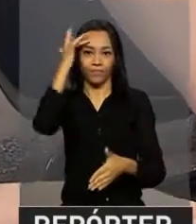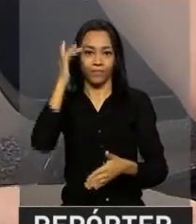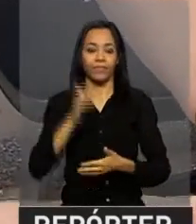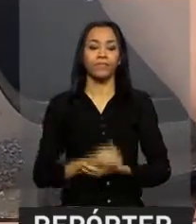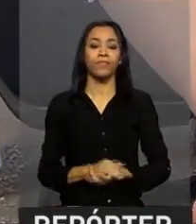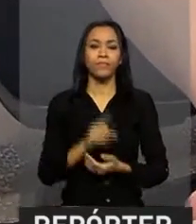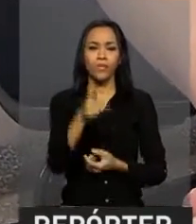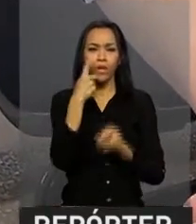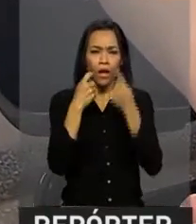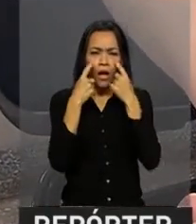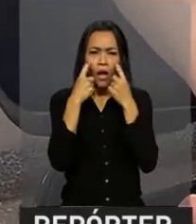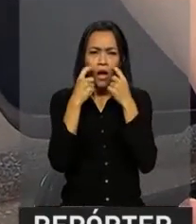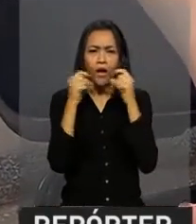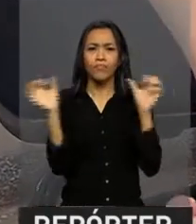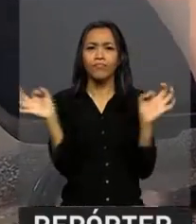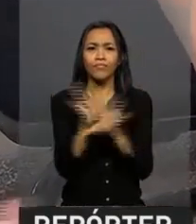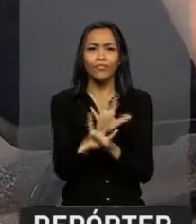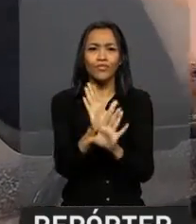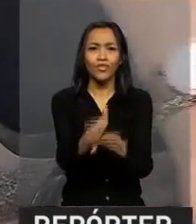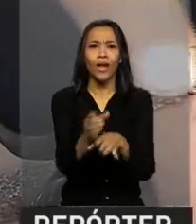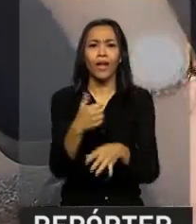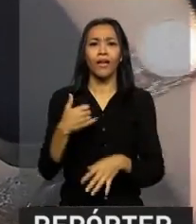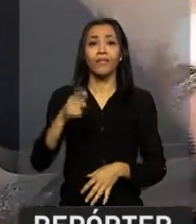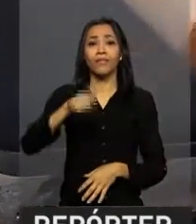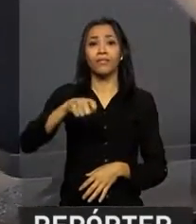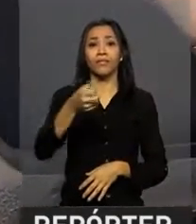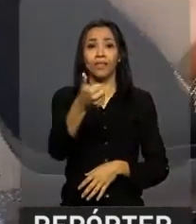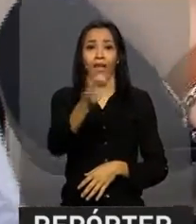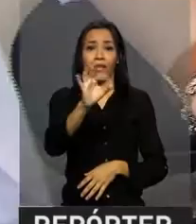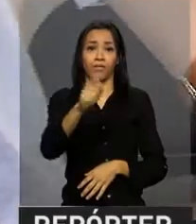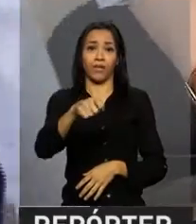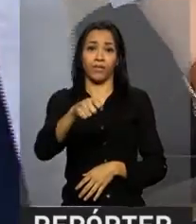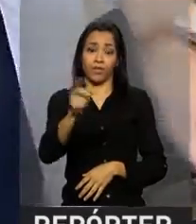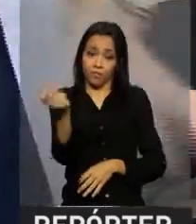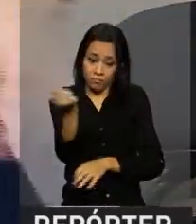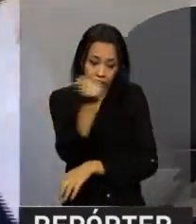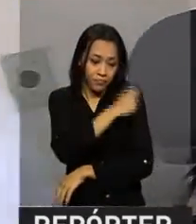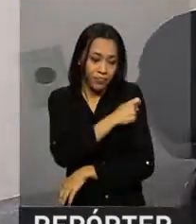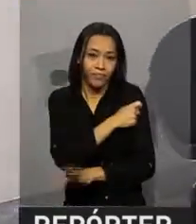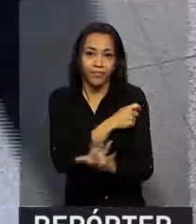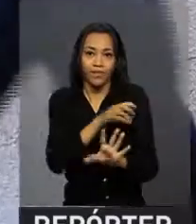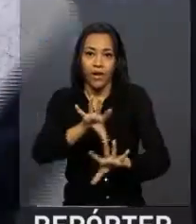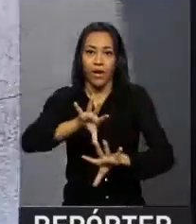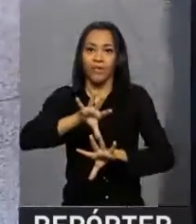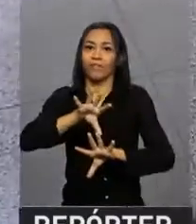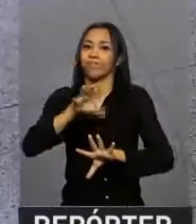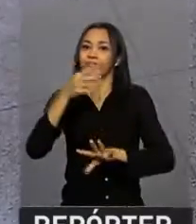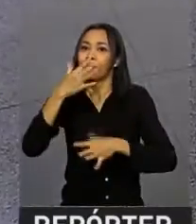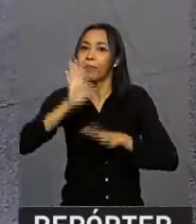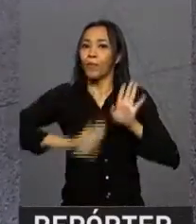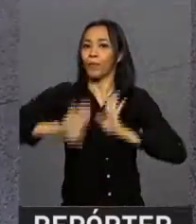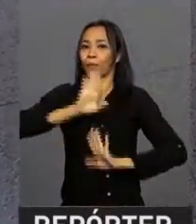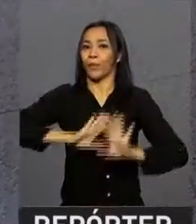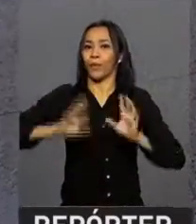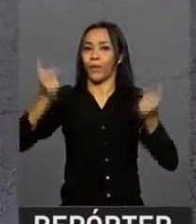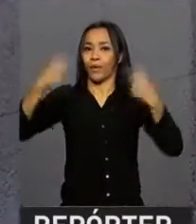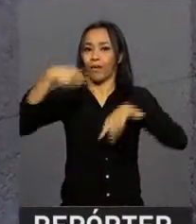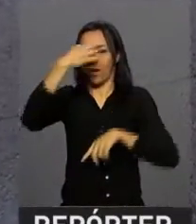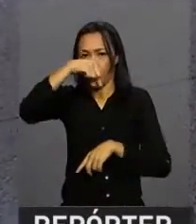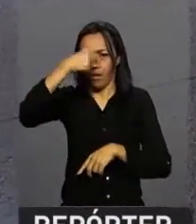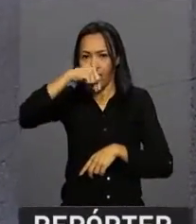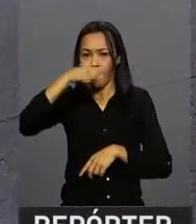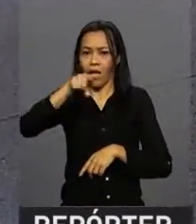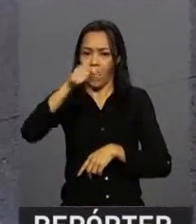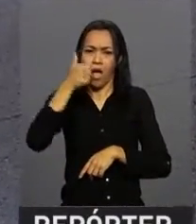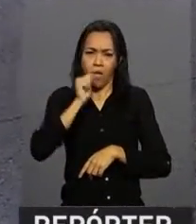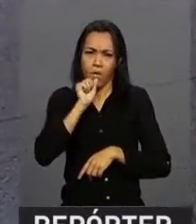O choro passou rápido e Maísa, de apenas 10 meses, ficou imunizada contra a gripe. A mãe diz que faz questão de manter a